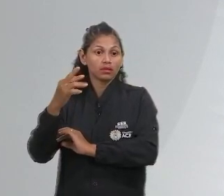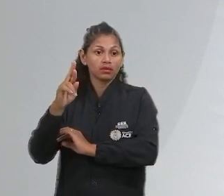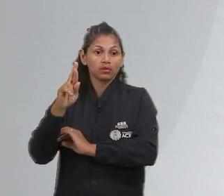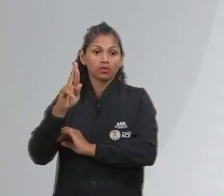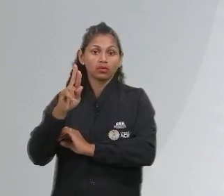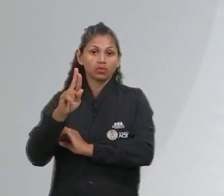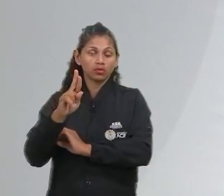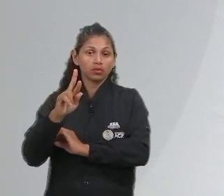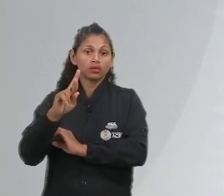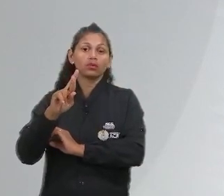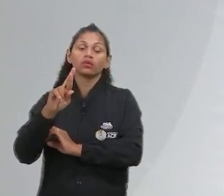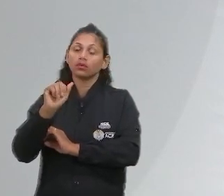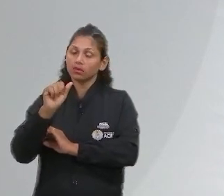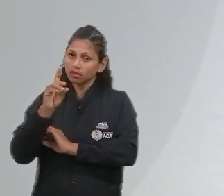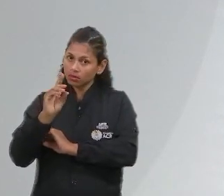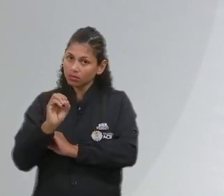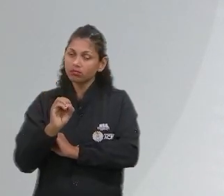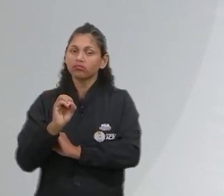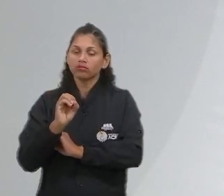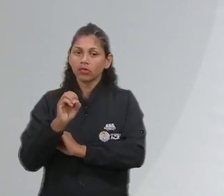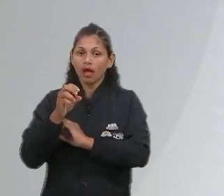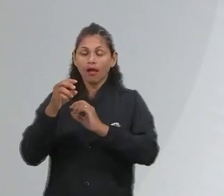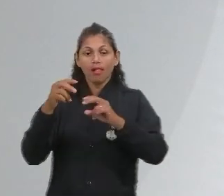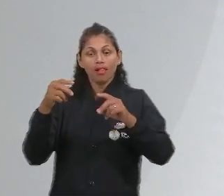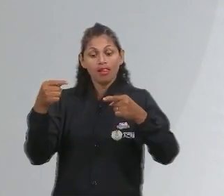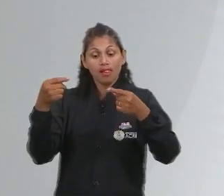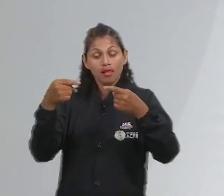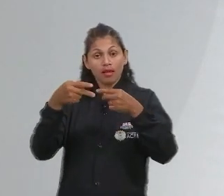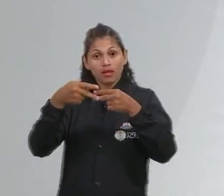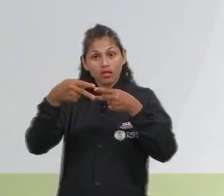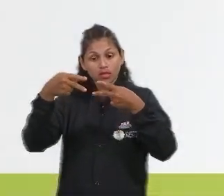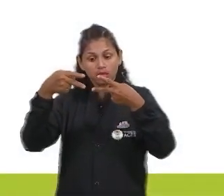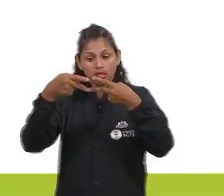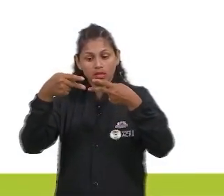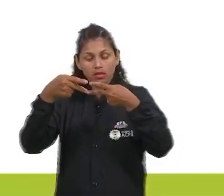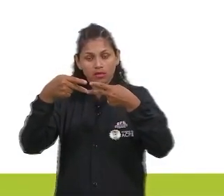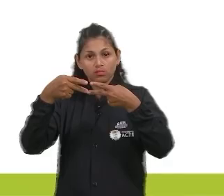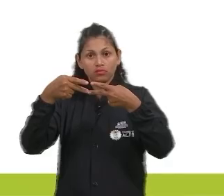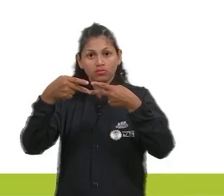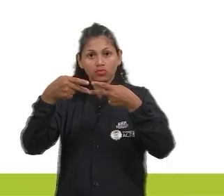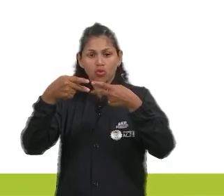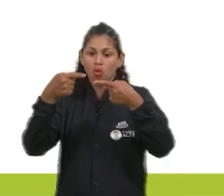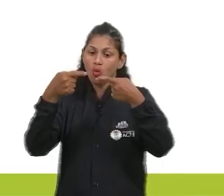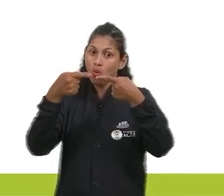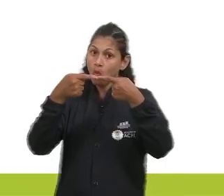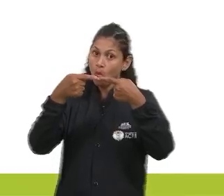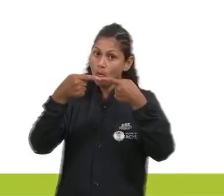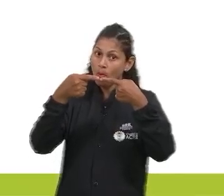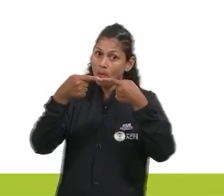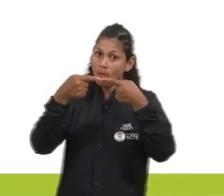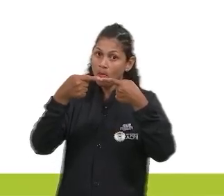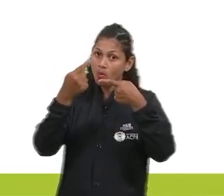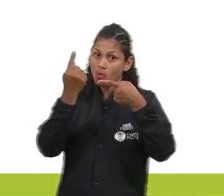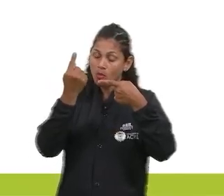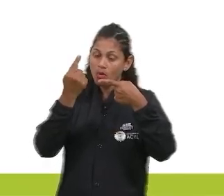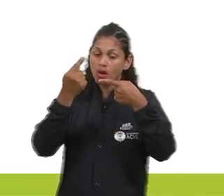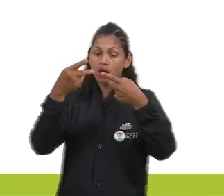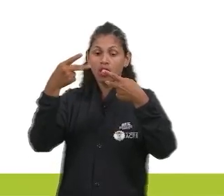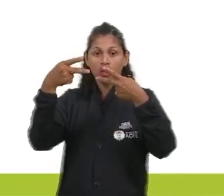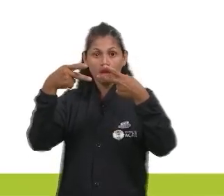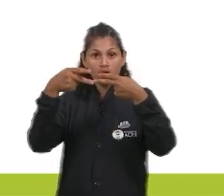está fazendo ligação dupla na estrutura. Aqui eu coloquei para vocês 2 exemplos, onde eu